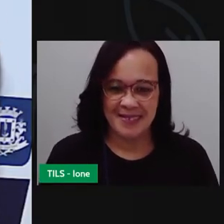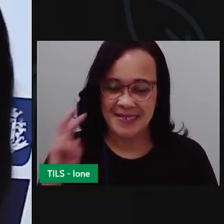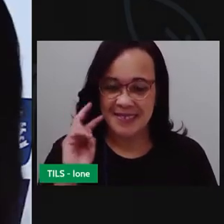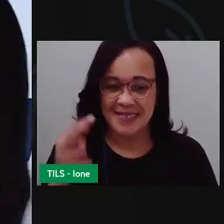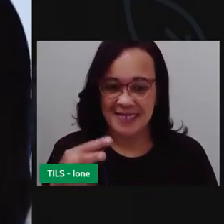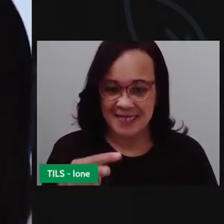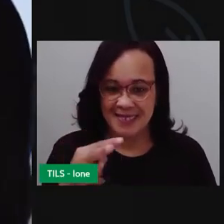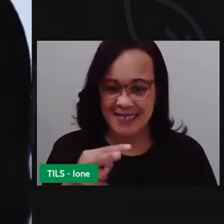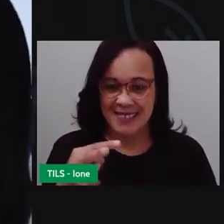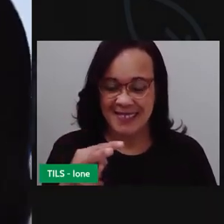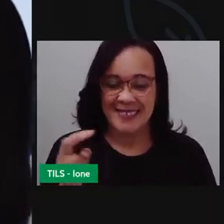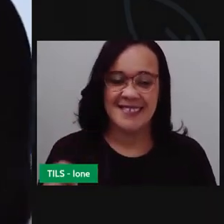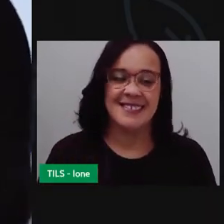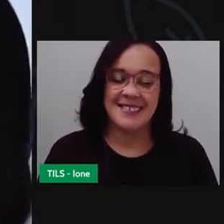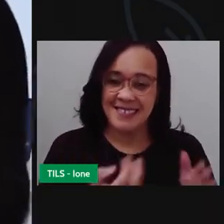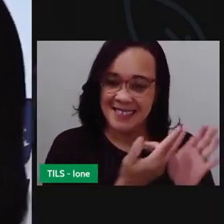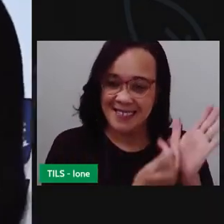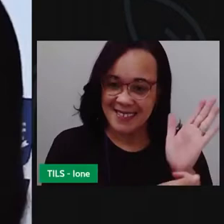Olha,